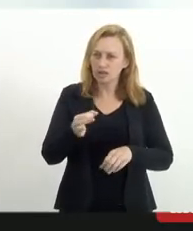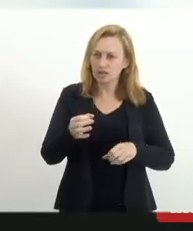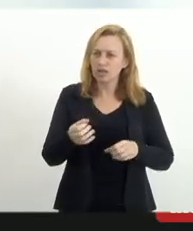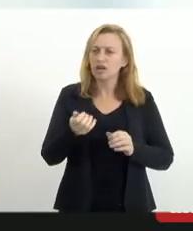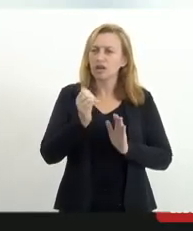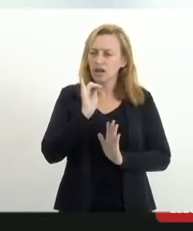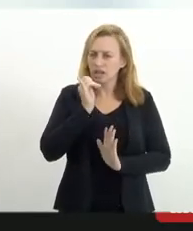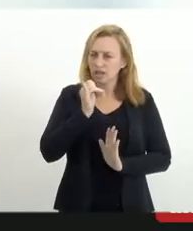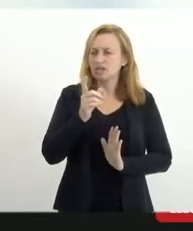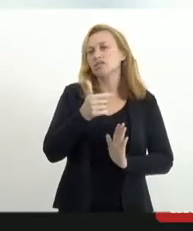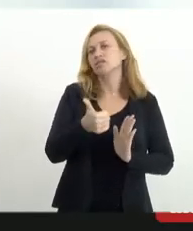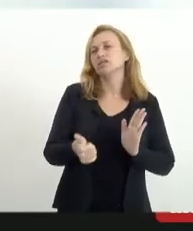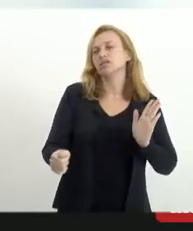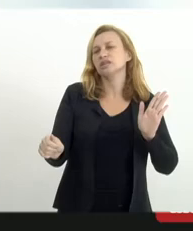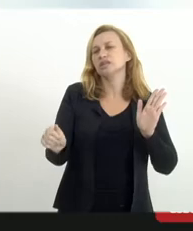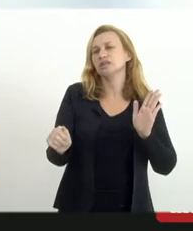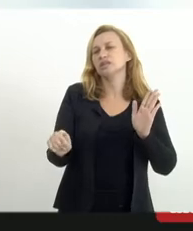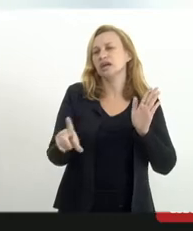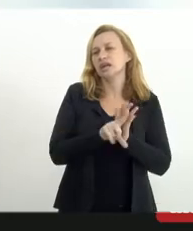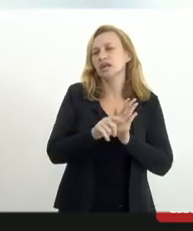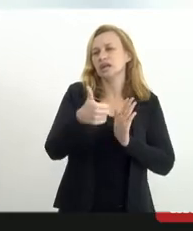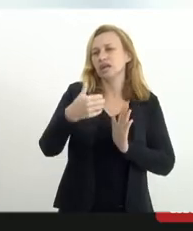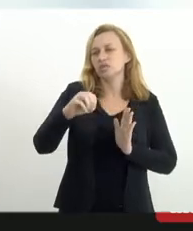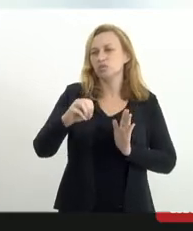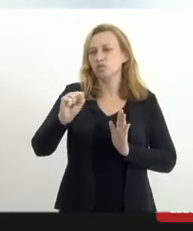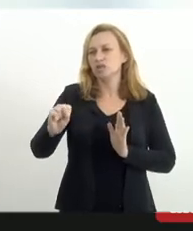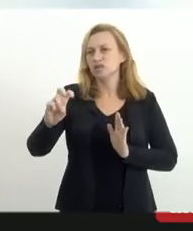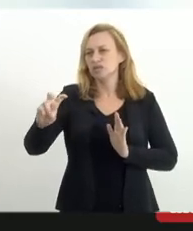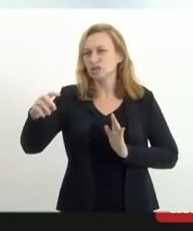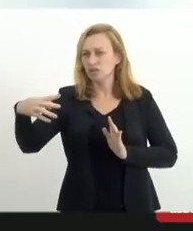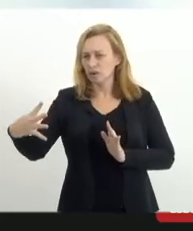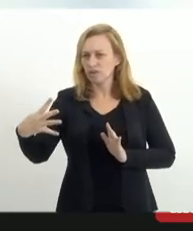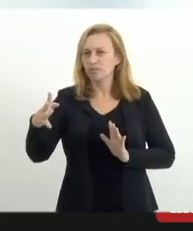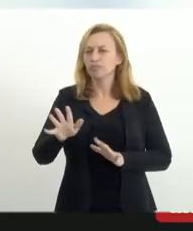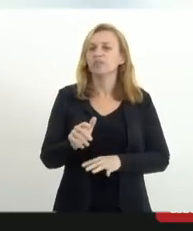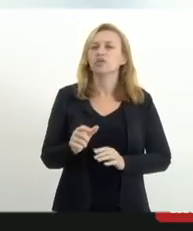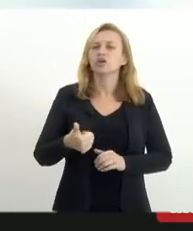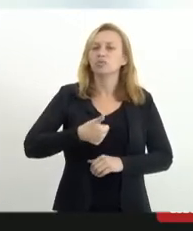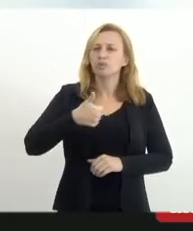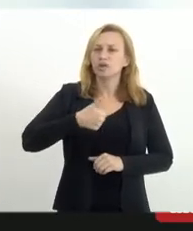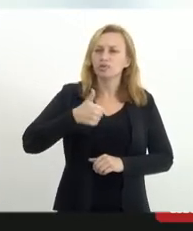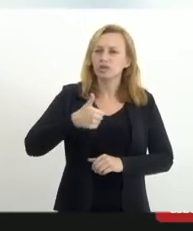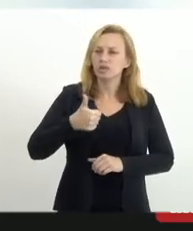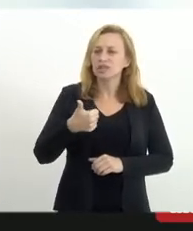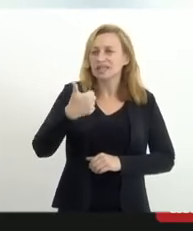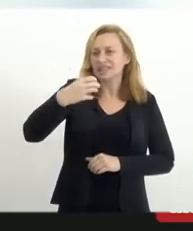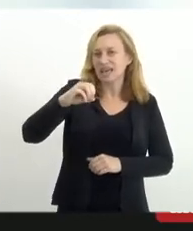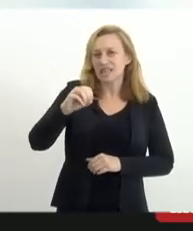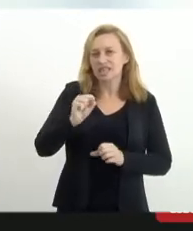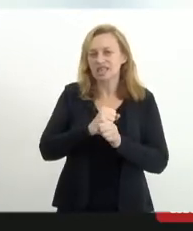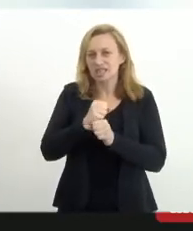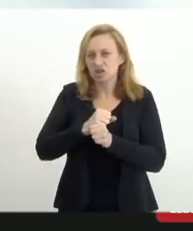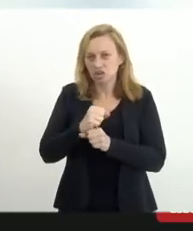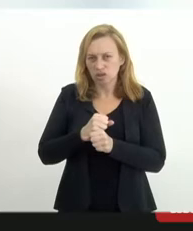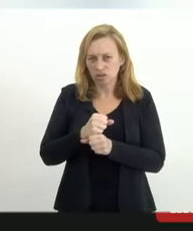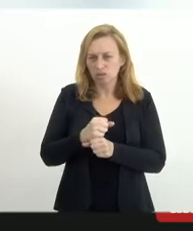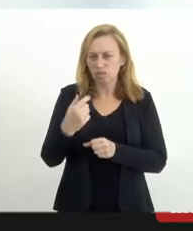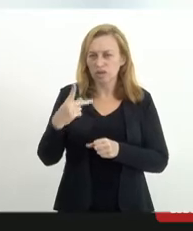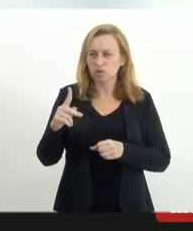da Lei 10.852 de 2004. 1. Decadencial de 10 anos para